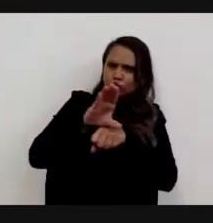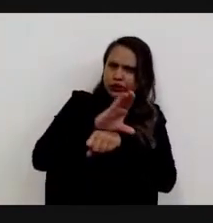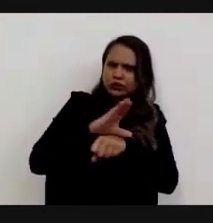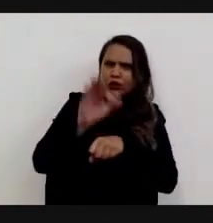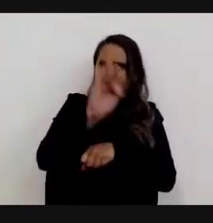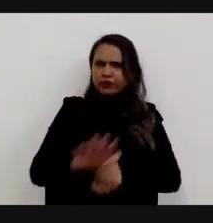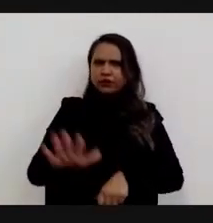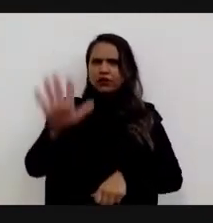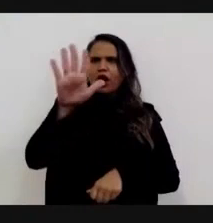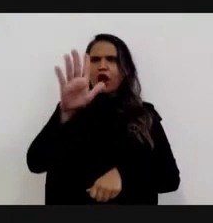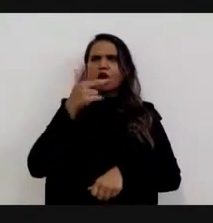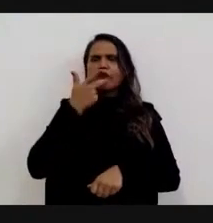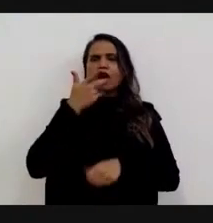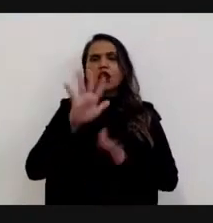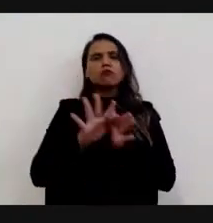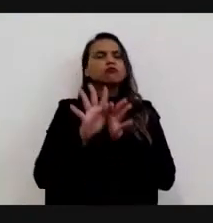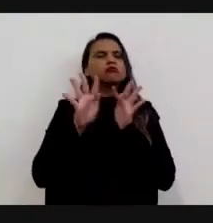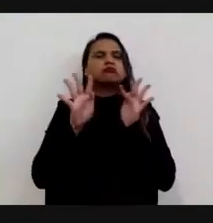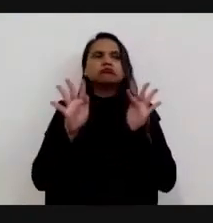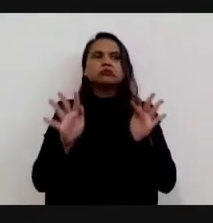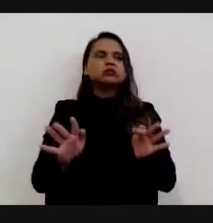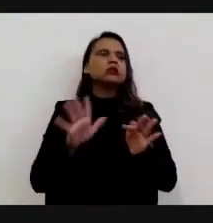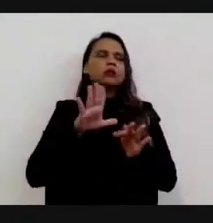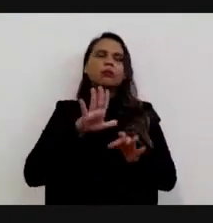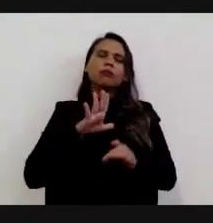forma simples, mas dispõe